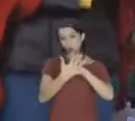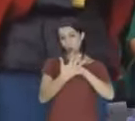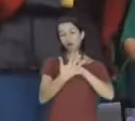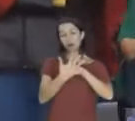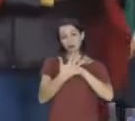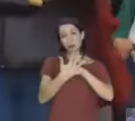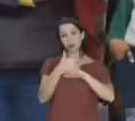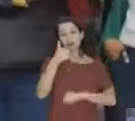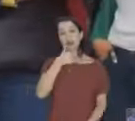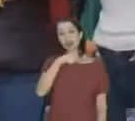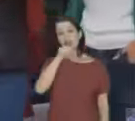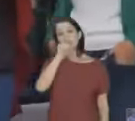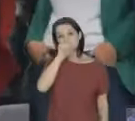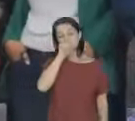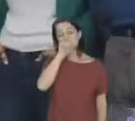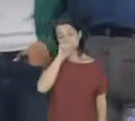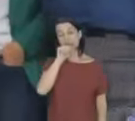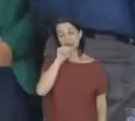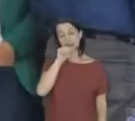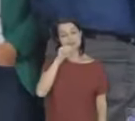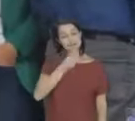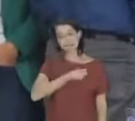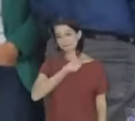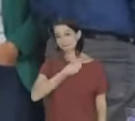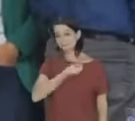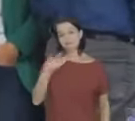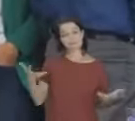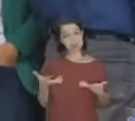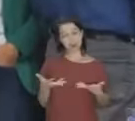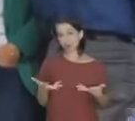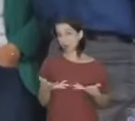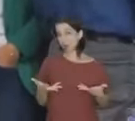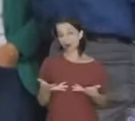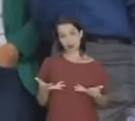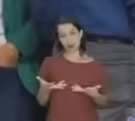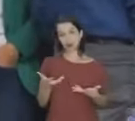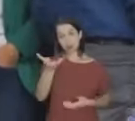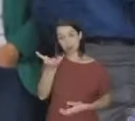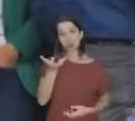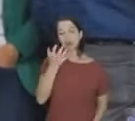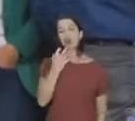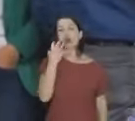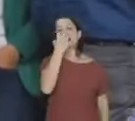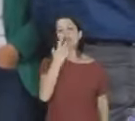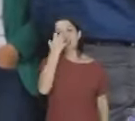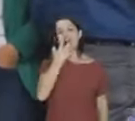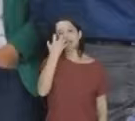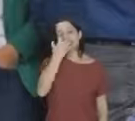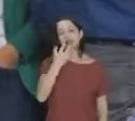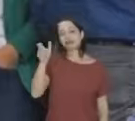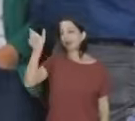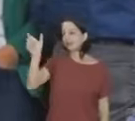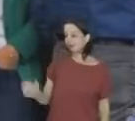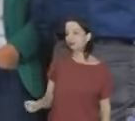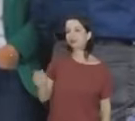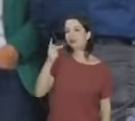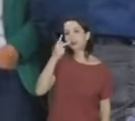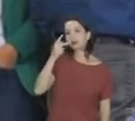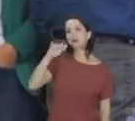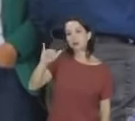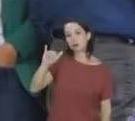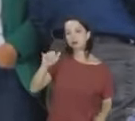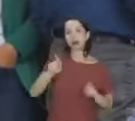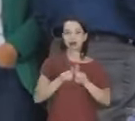hoje eu queria dedicar o que a gente vai cantar aqui para ele à minha mãe. A minha mãe